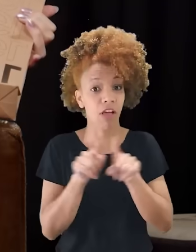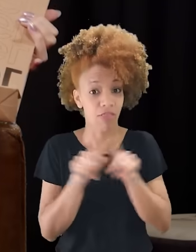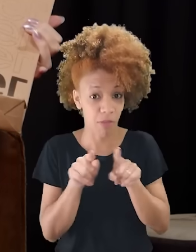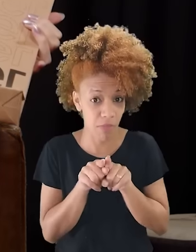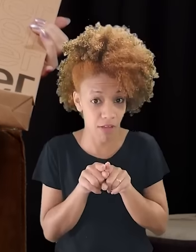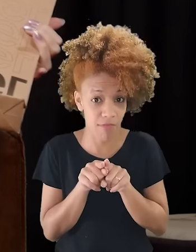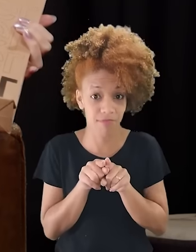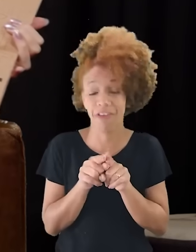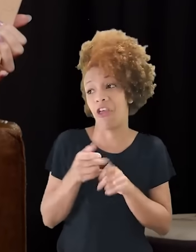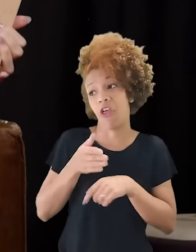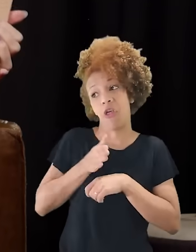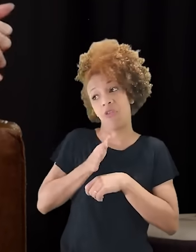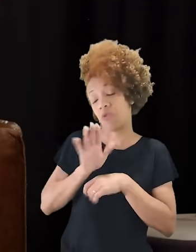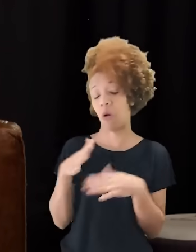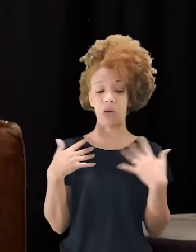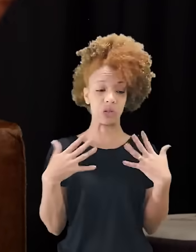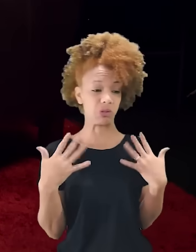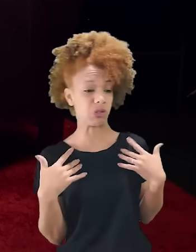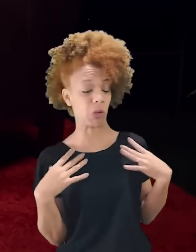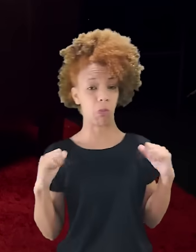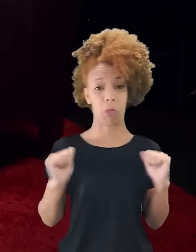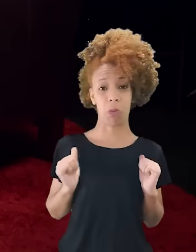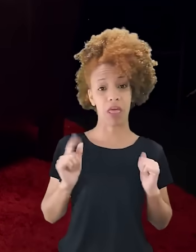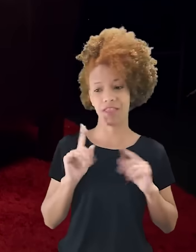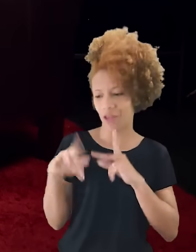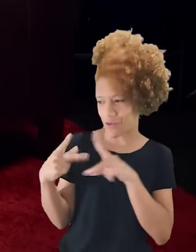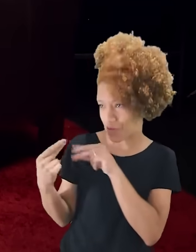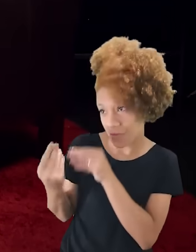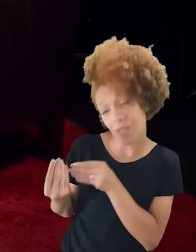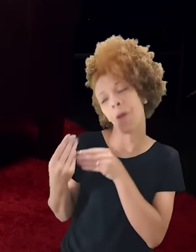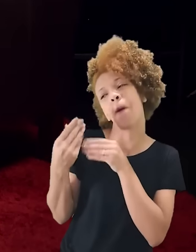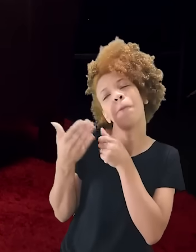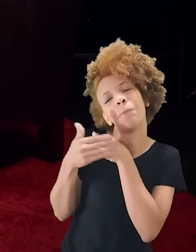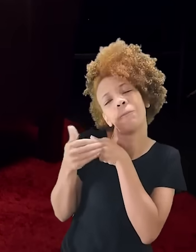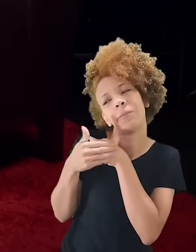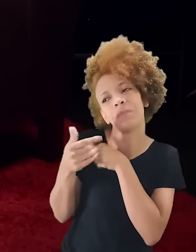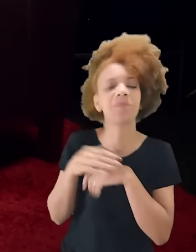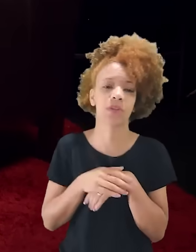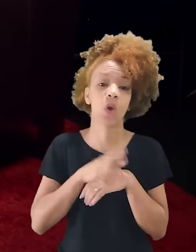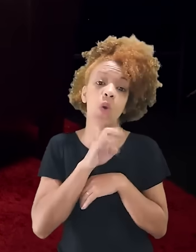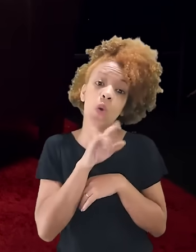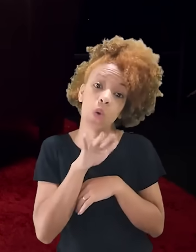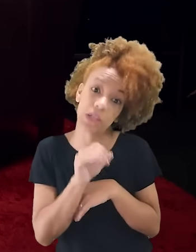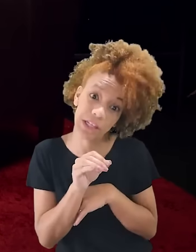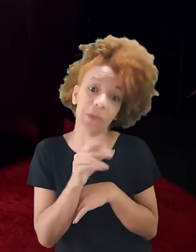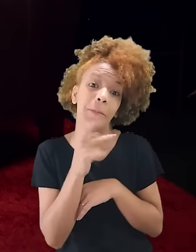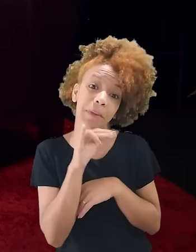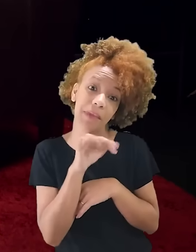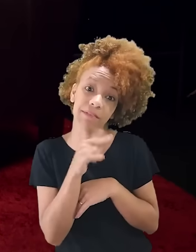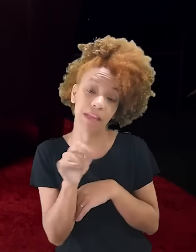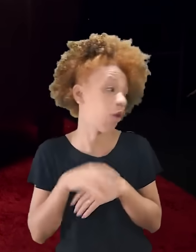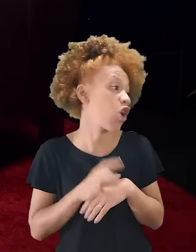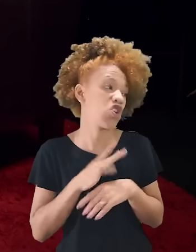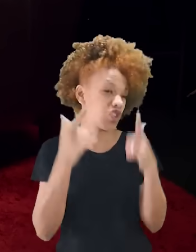eu também não gosto de chegar de mãos da banana eu trou muito legal trazer essa galero PR você Rodrigo Pimentel só trá